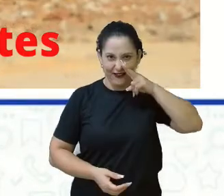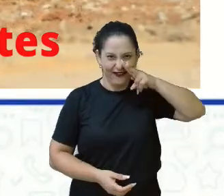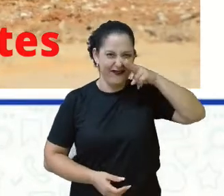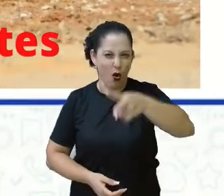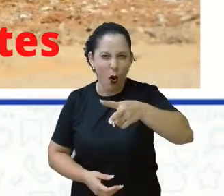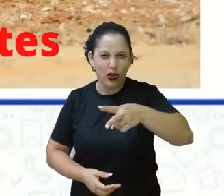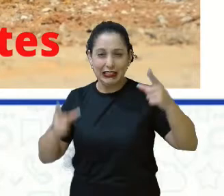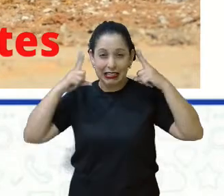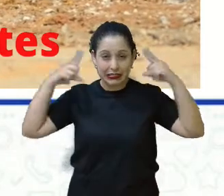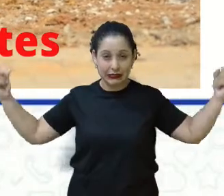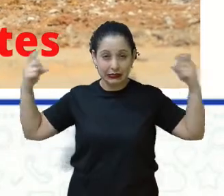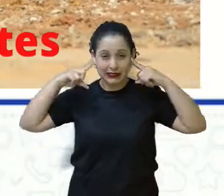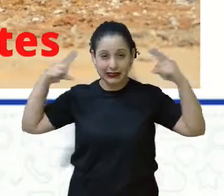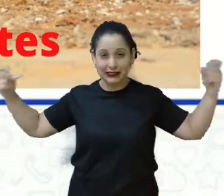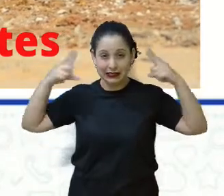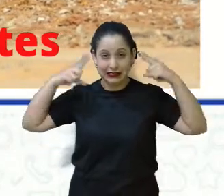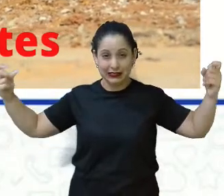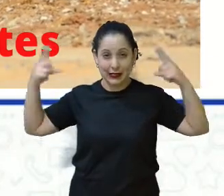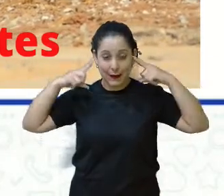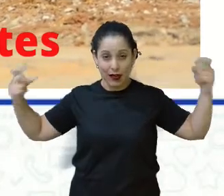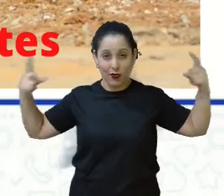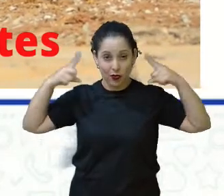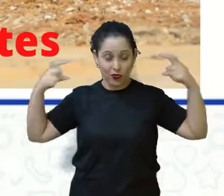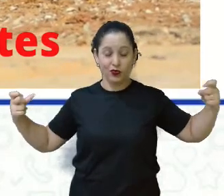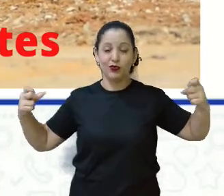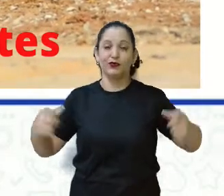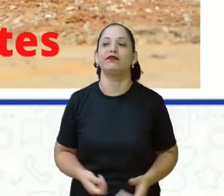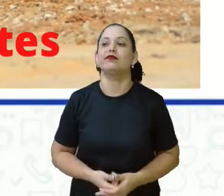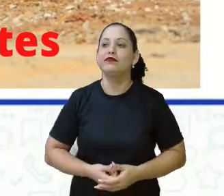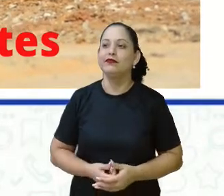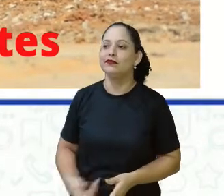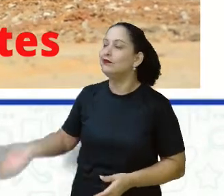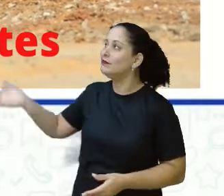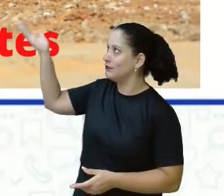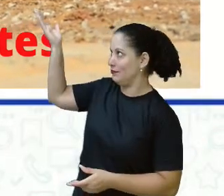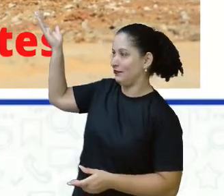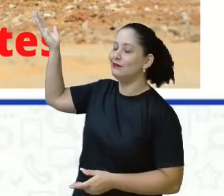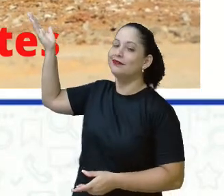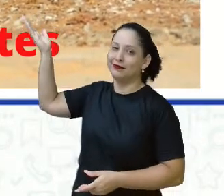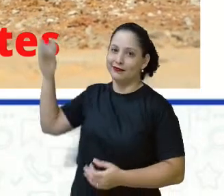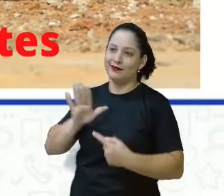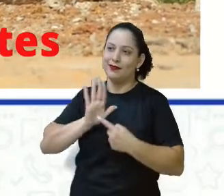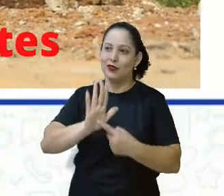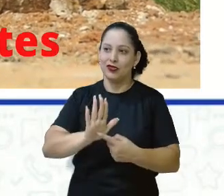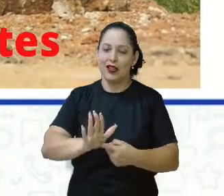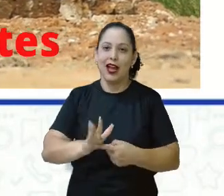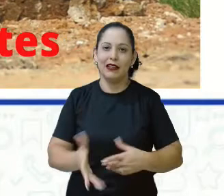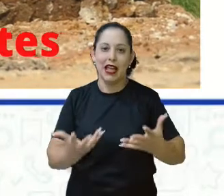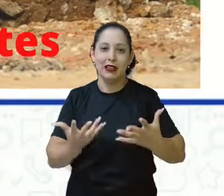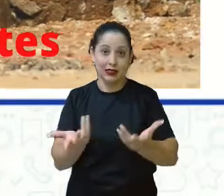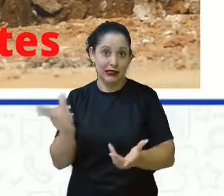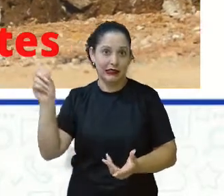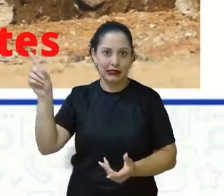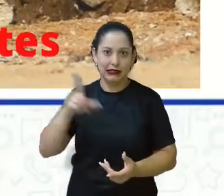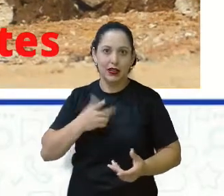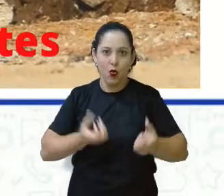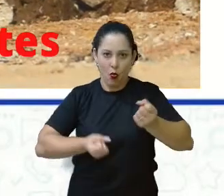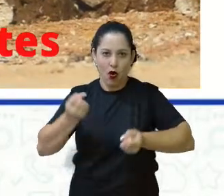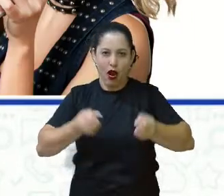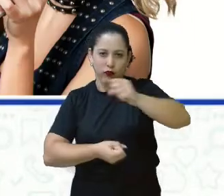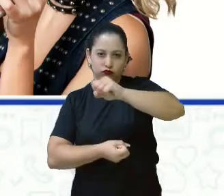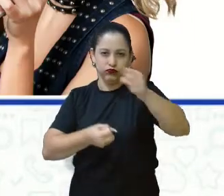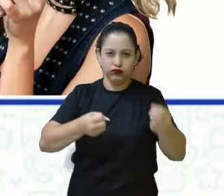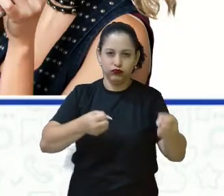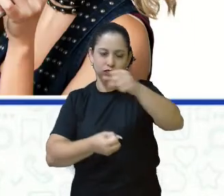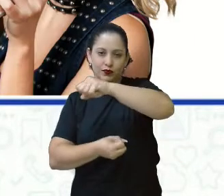né? Barulho, né? Ruído, né? Que é aí um motor, né? De uma caçamba.